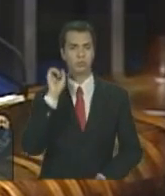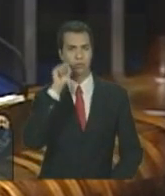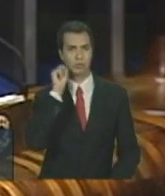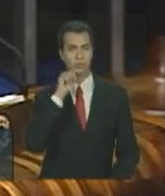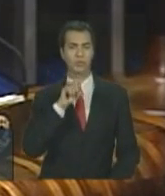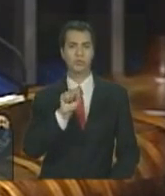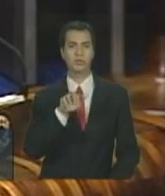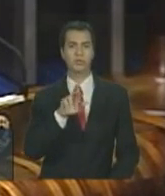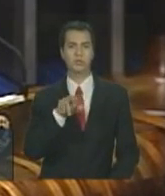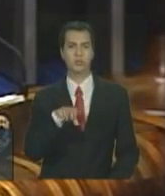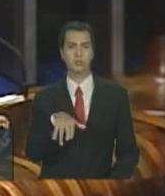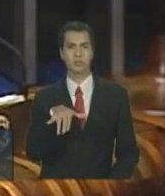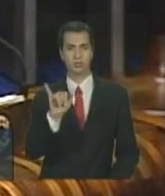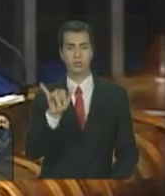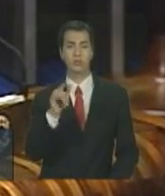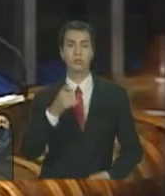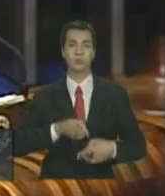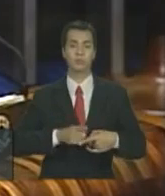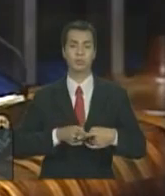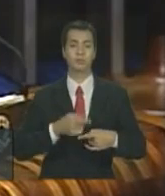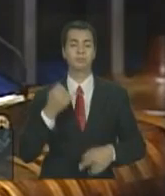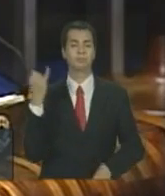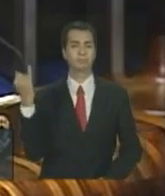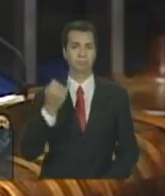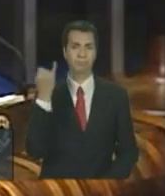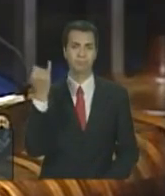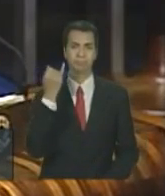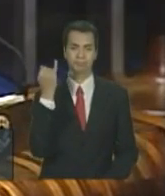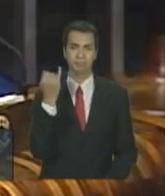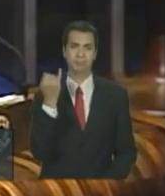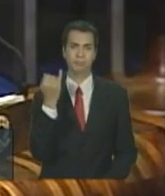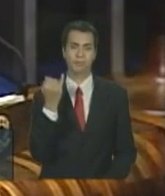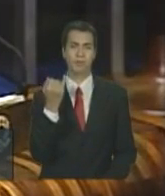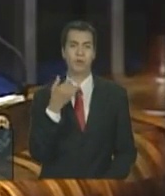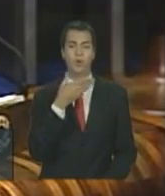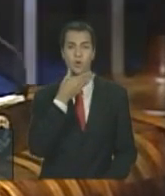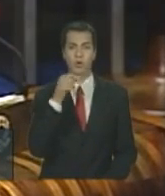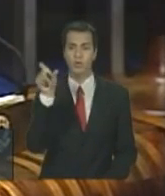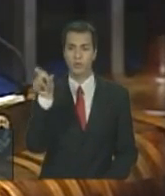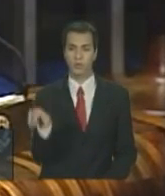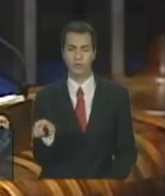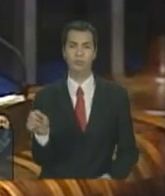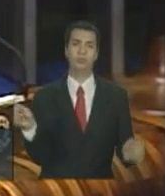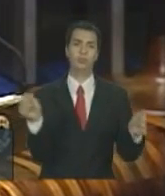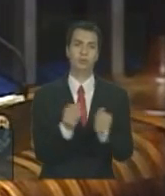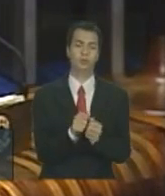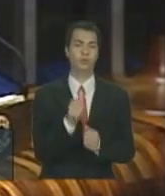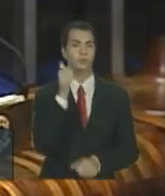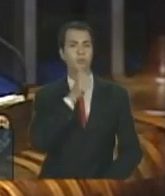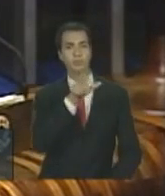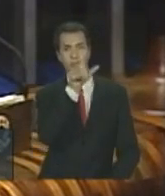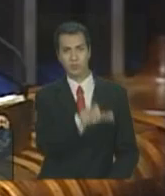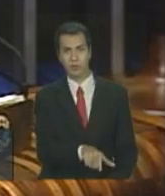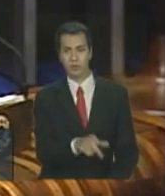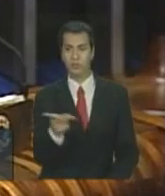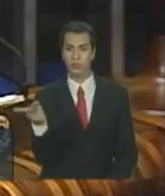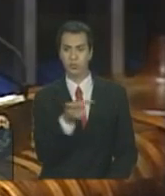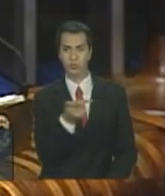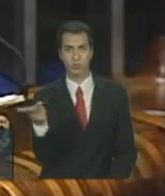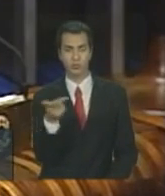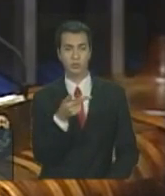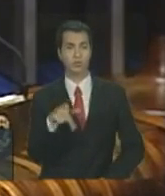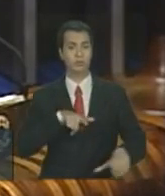porque é muito importante que seja um homem e uma mulher no